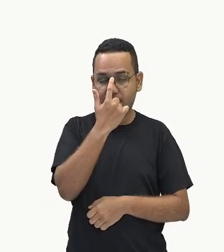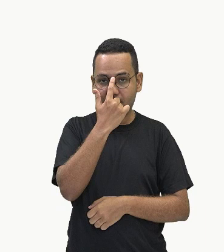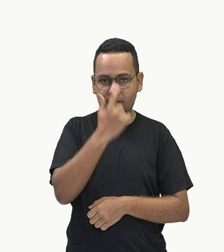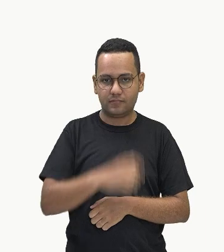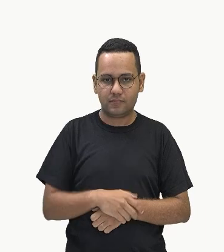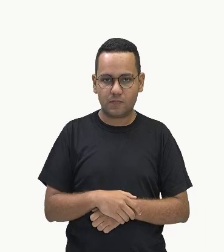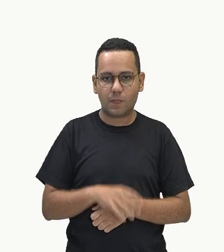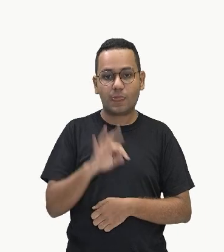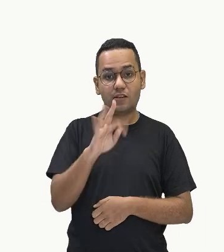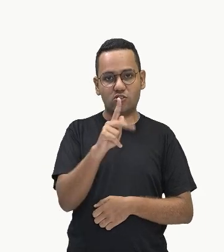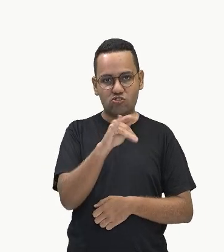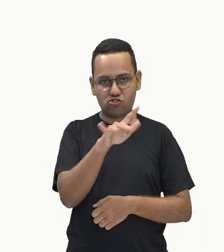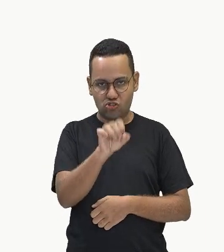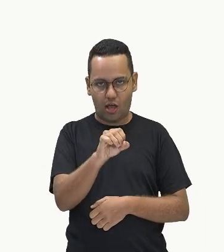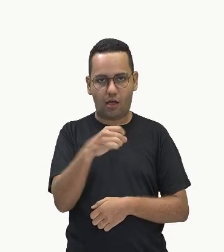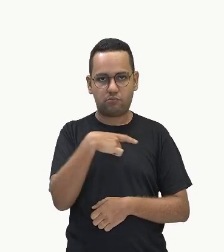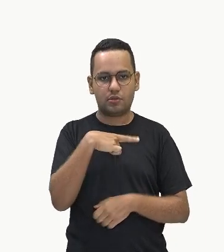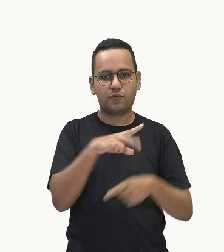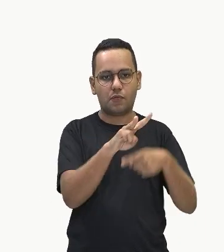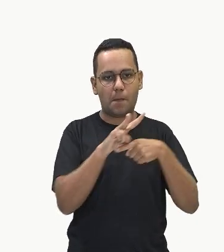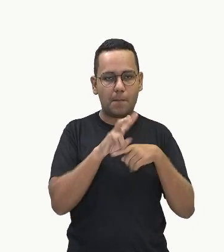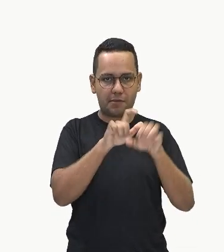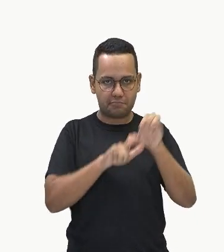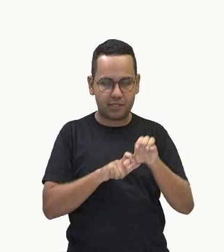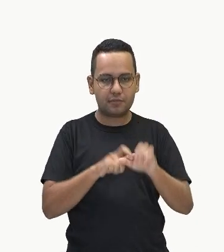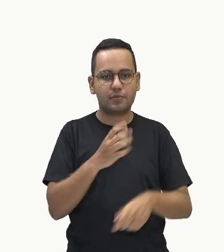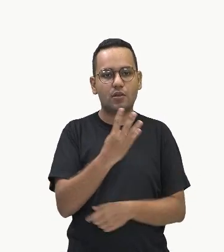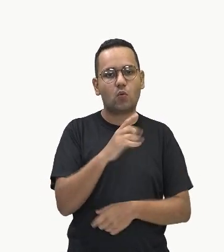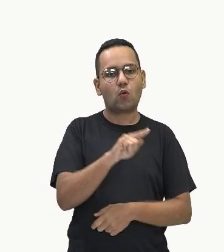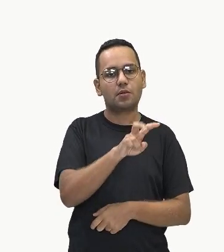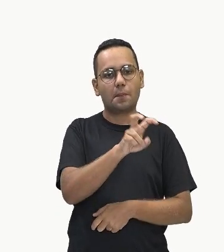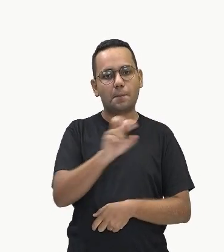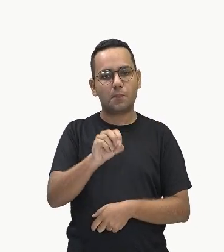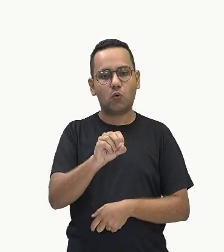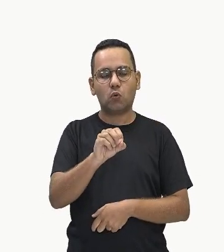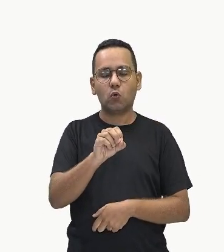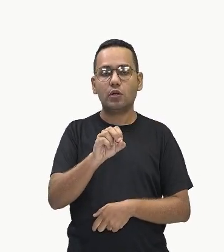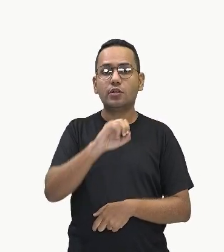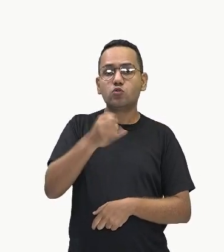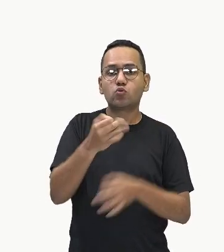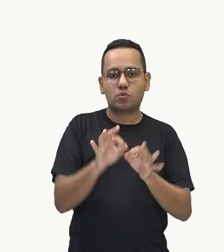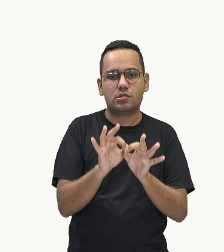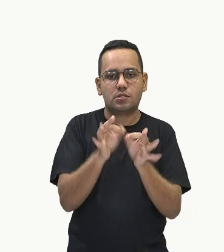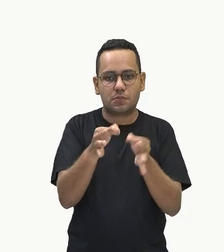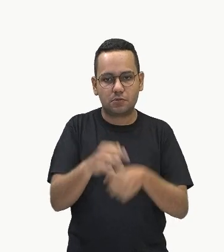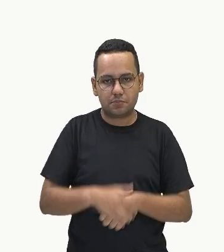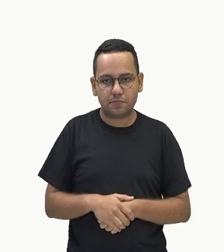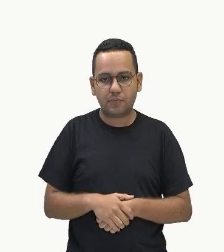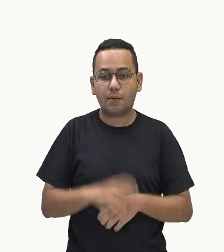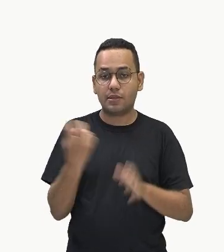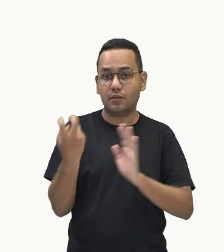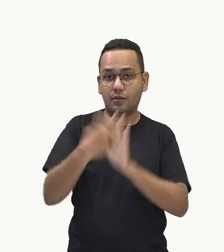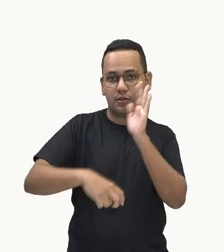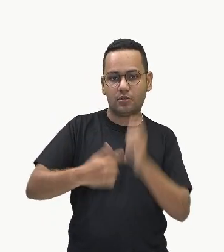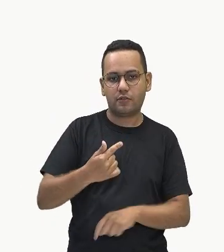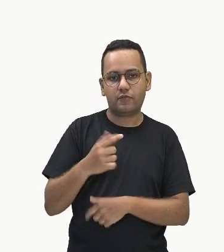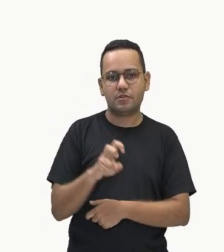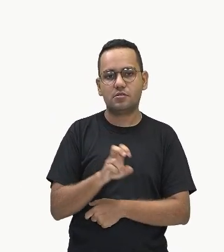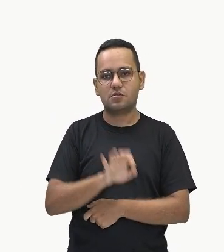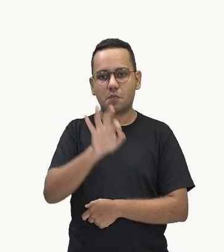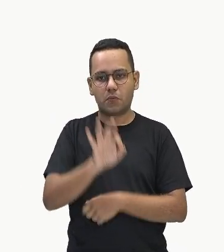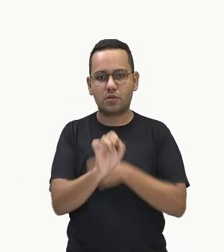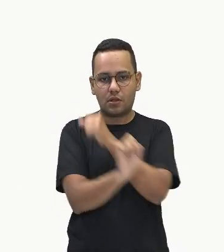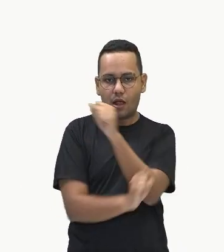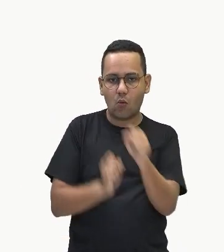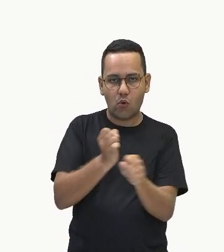Tiago fez um empréstimo de R$ 4.500 a juros simples, com uma taxa de 25%